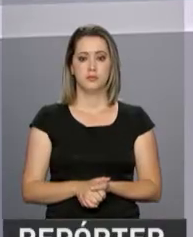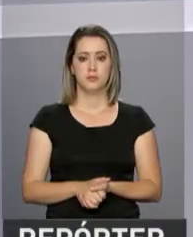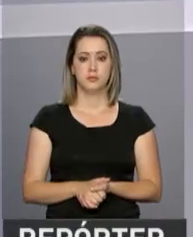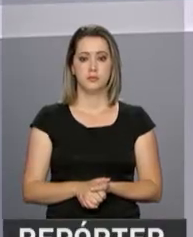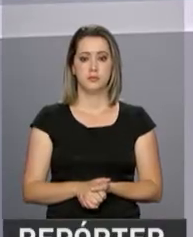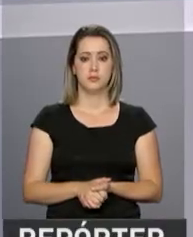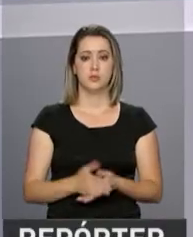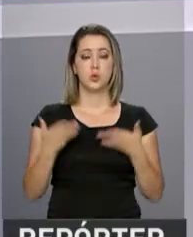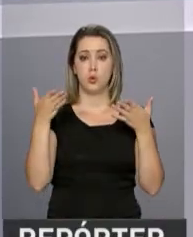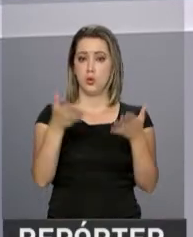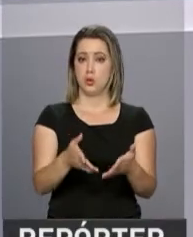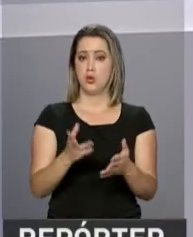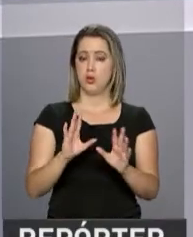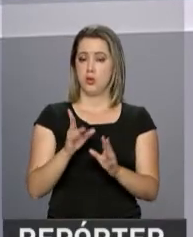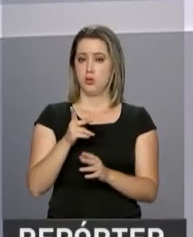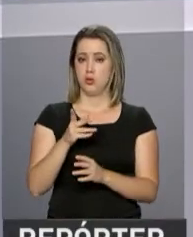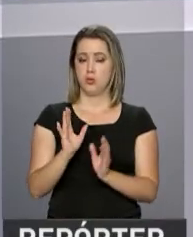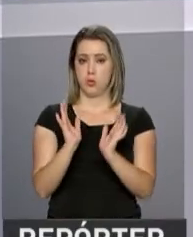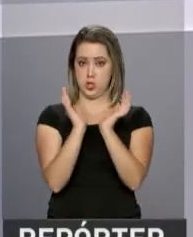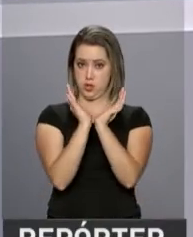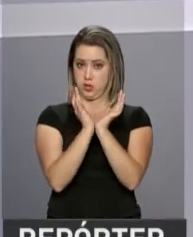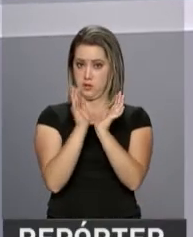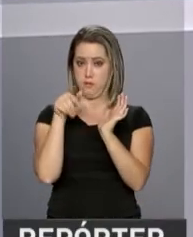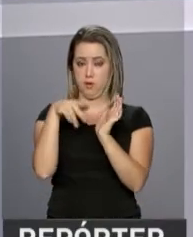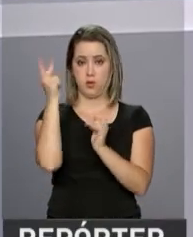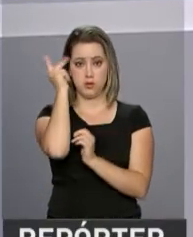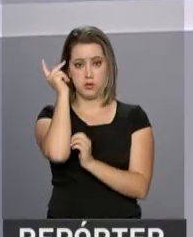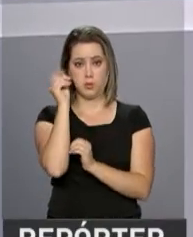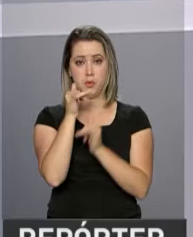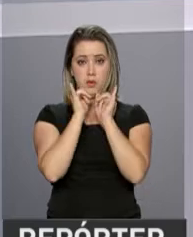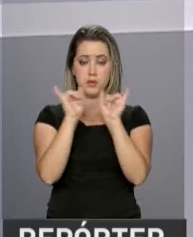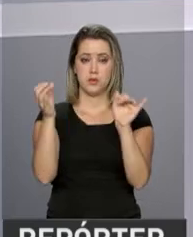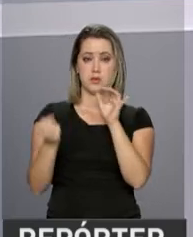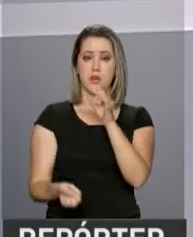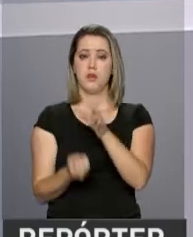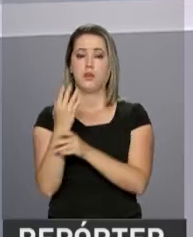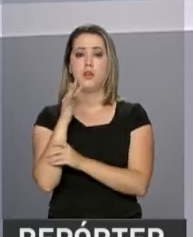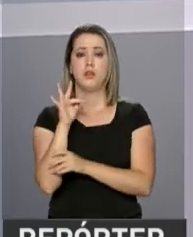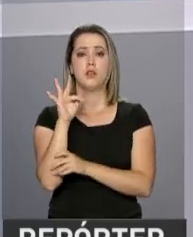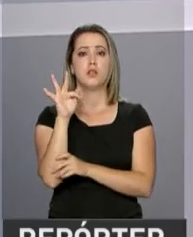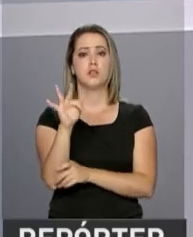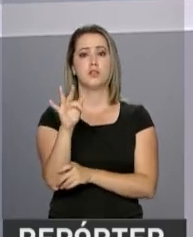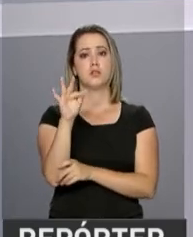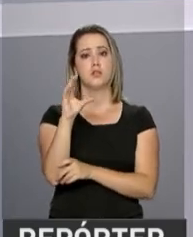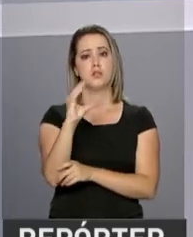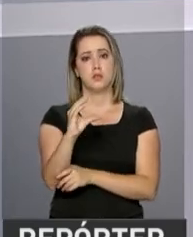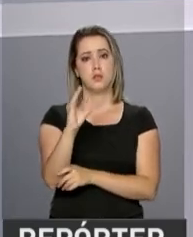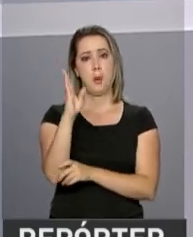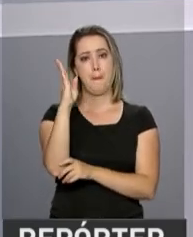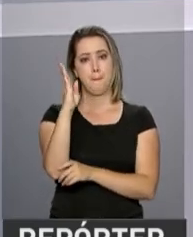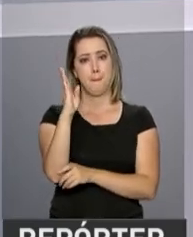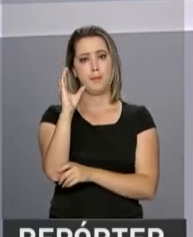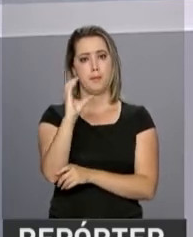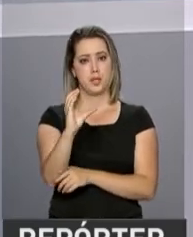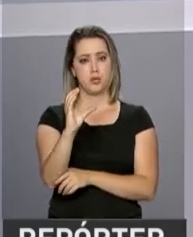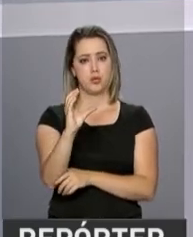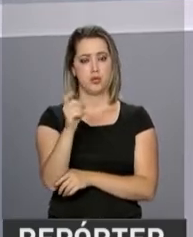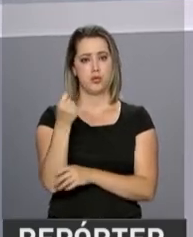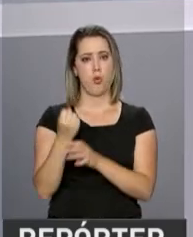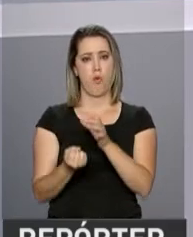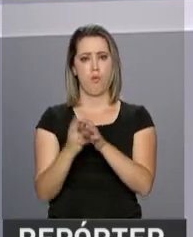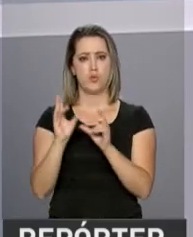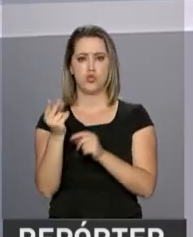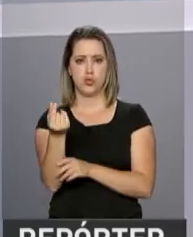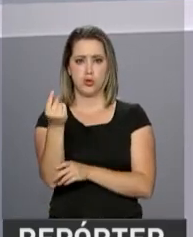ainda durante este fórum em são paulo foi anunciada a criação do fundo de cooperação brasil china para financiar